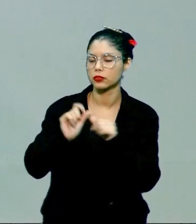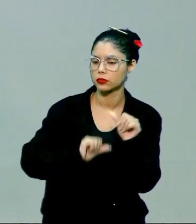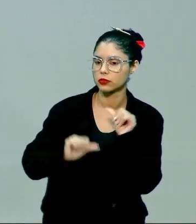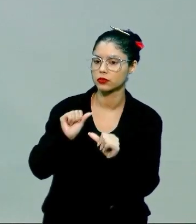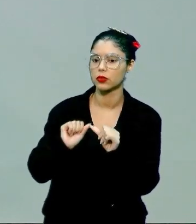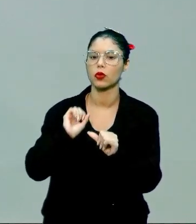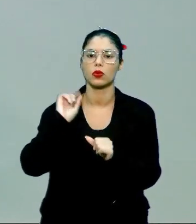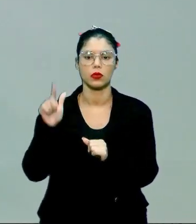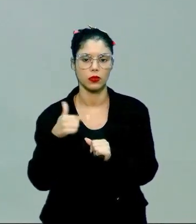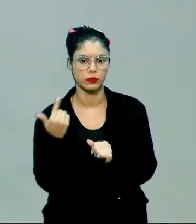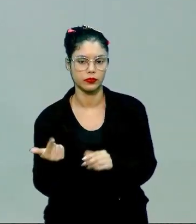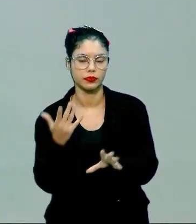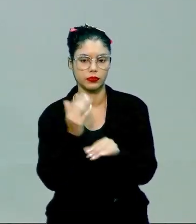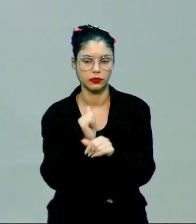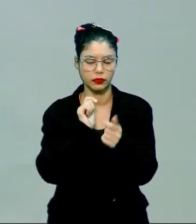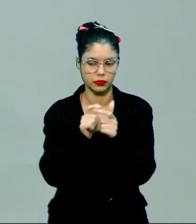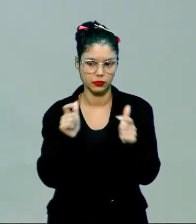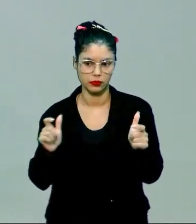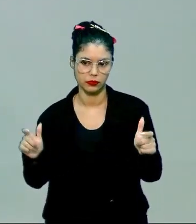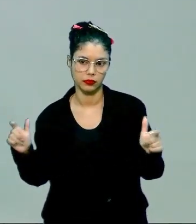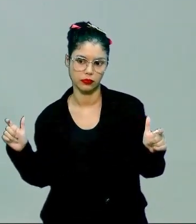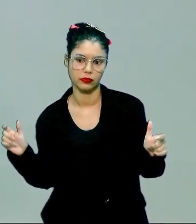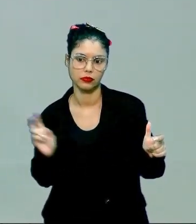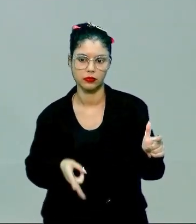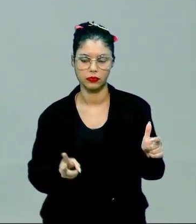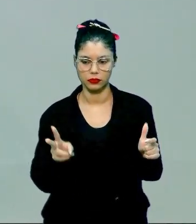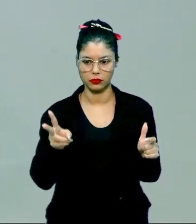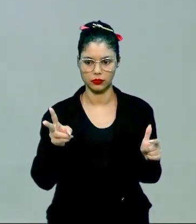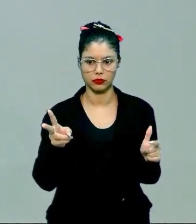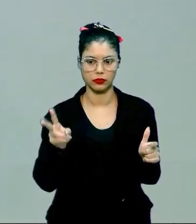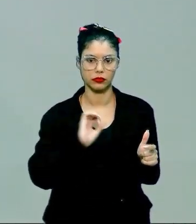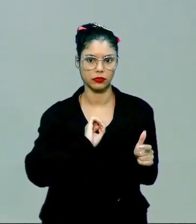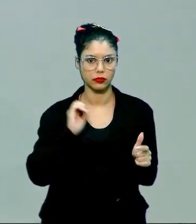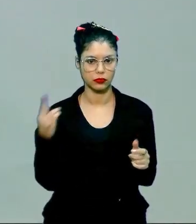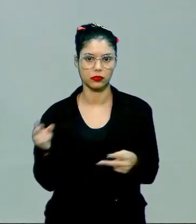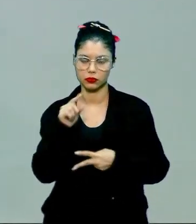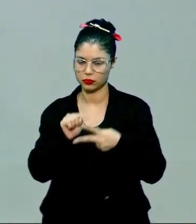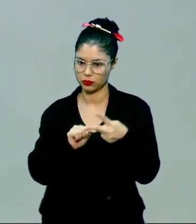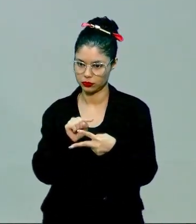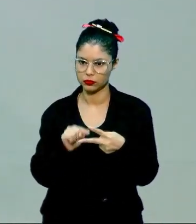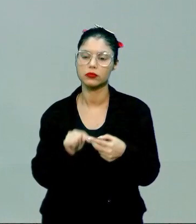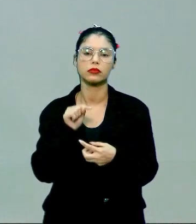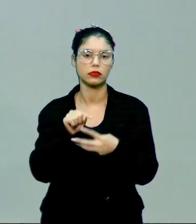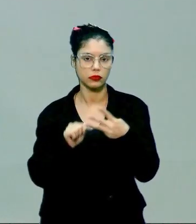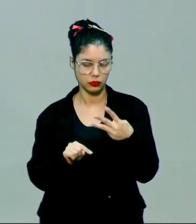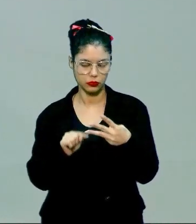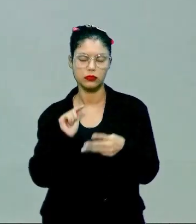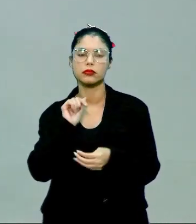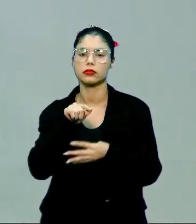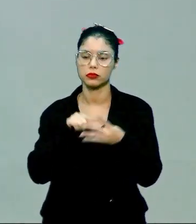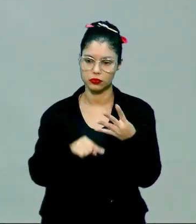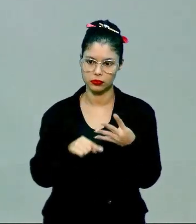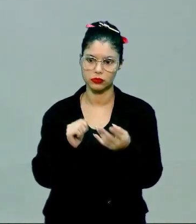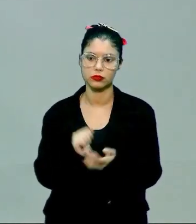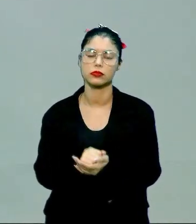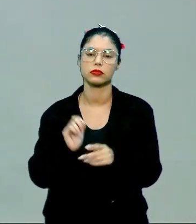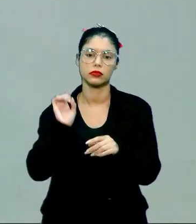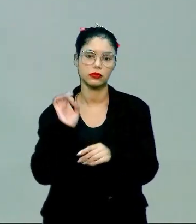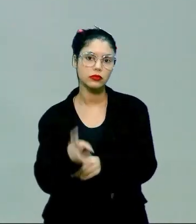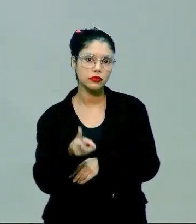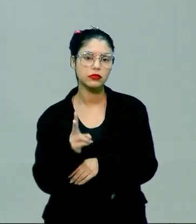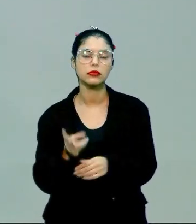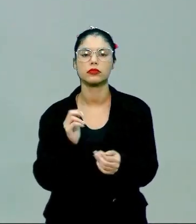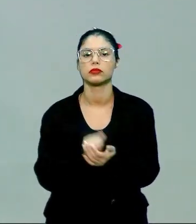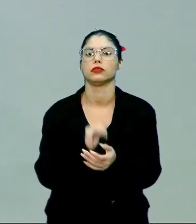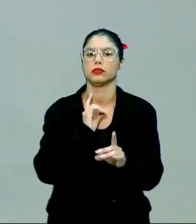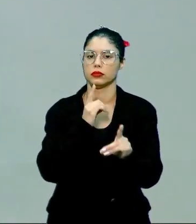posterior. Ou ela vai aumentar de forma constante. Ou de 2 em 2, ou de 3 em 3, ou de 4 em 4. Sempre